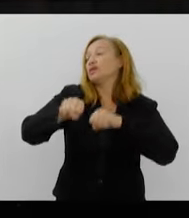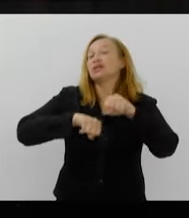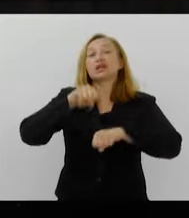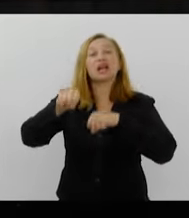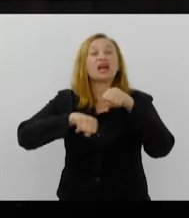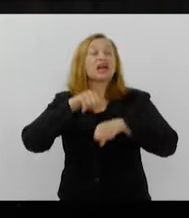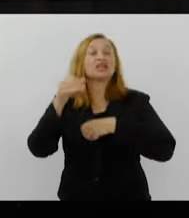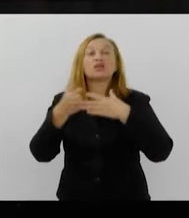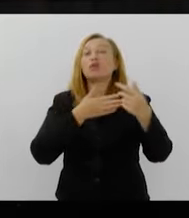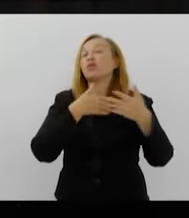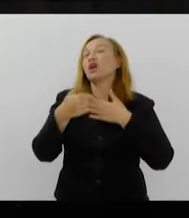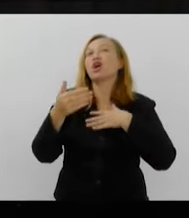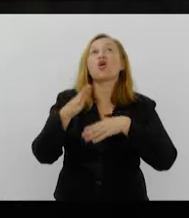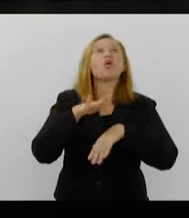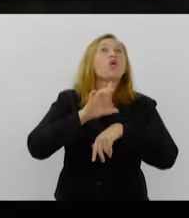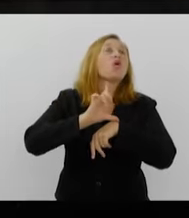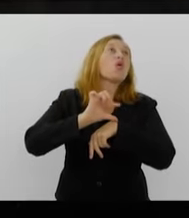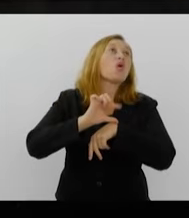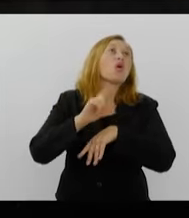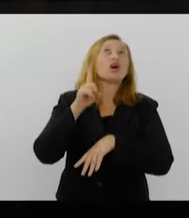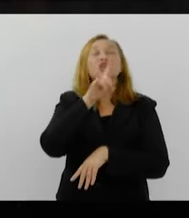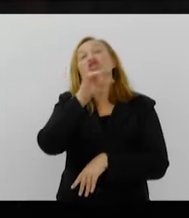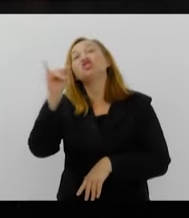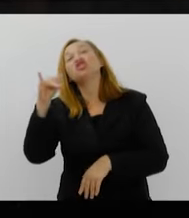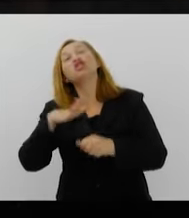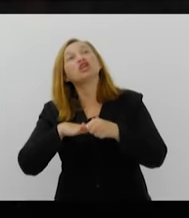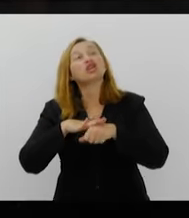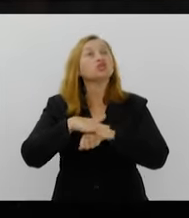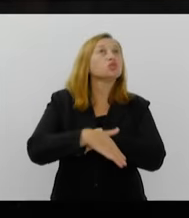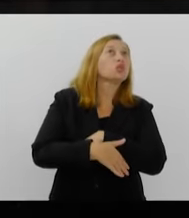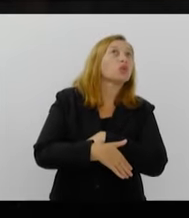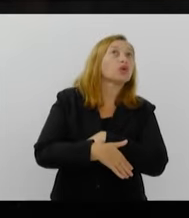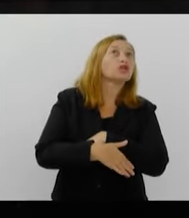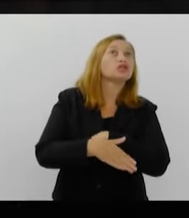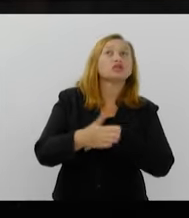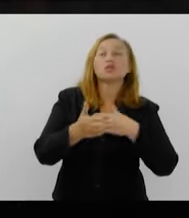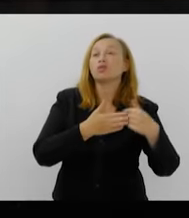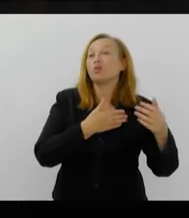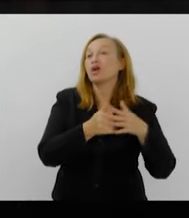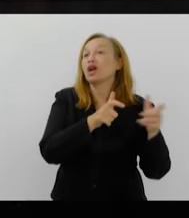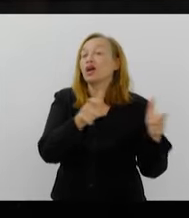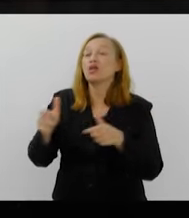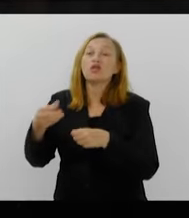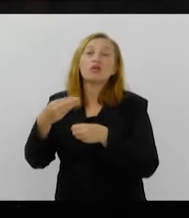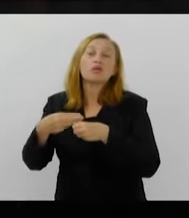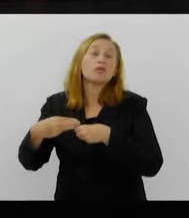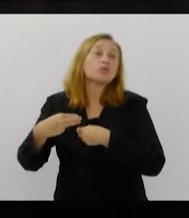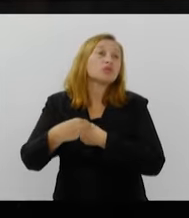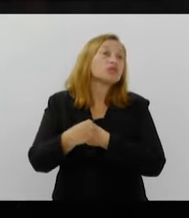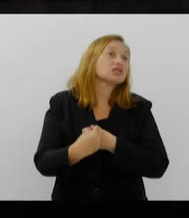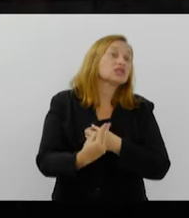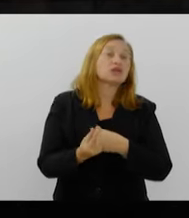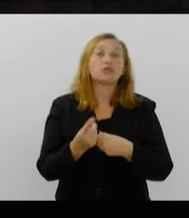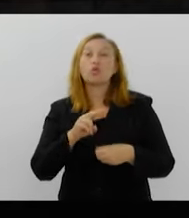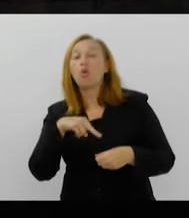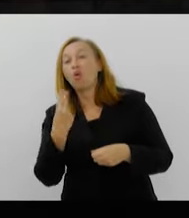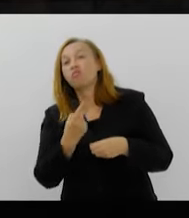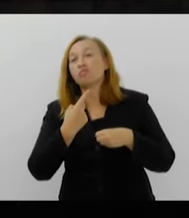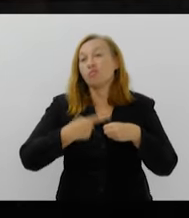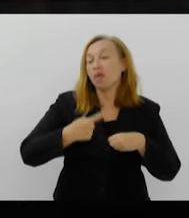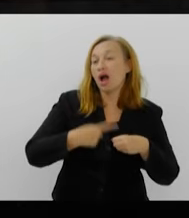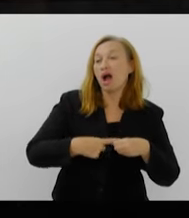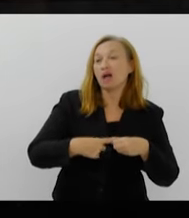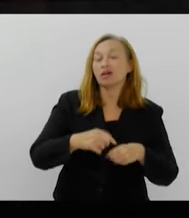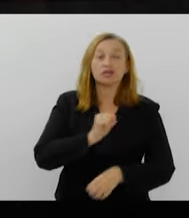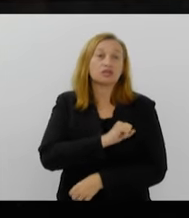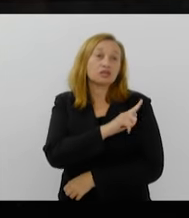hora do dia, de noite, nos bairros da Zona Sul, da Zona Norte, na Zona Oeste, nos outros municípios, em São Gonçalo, em Volta